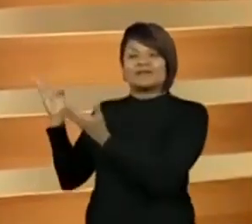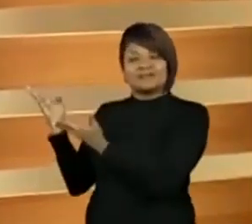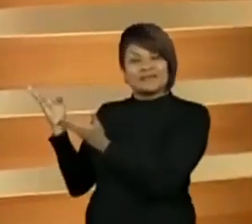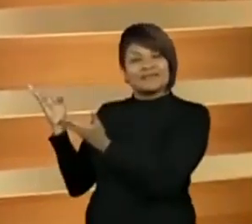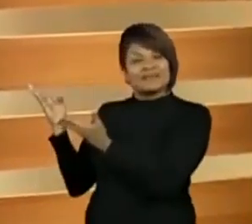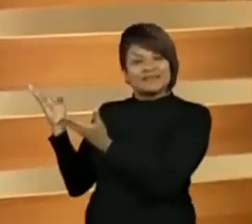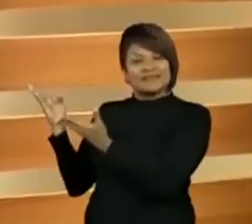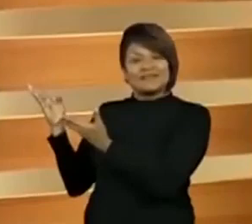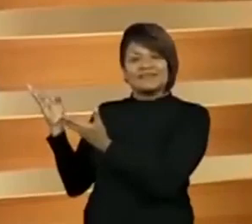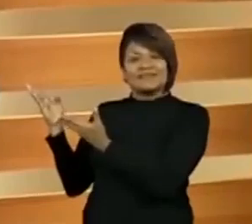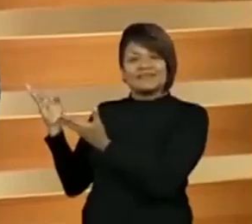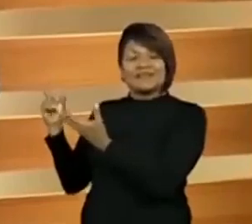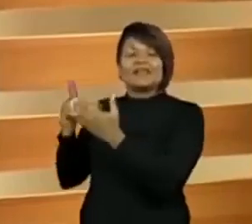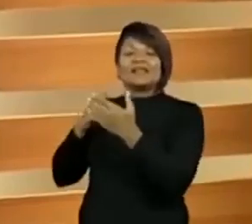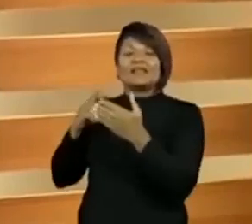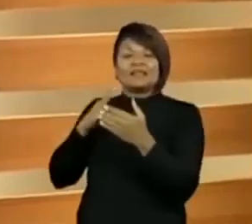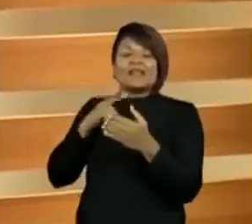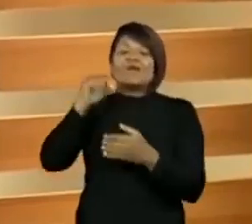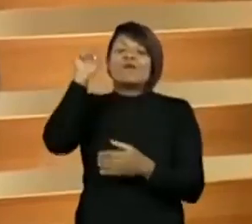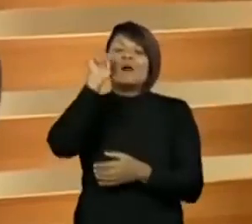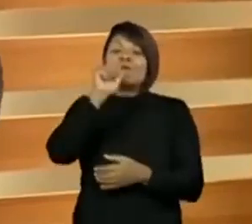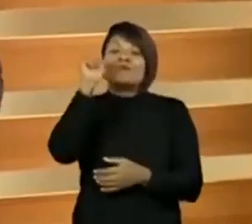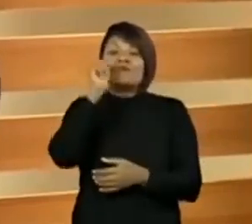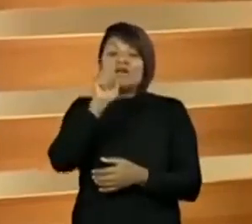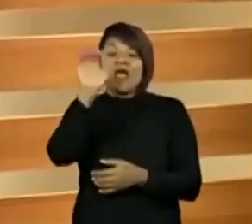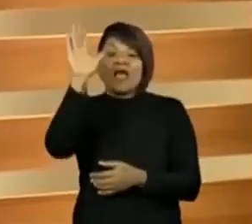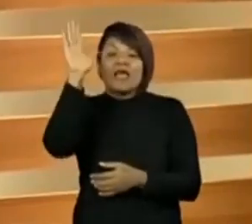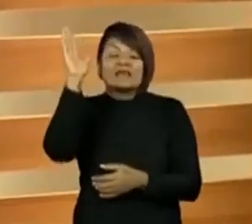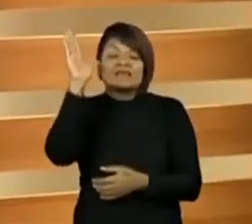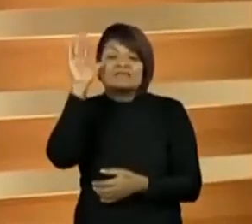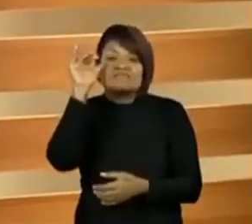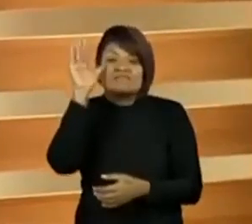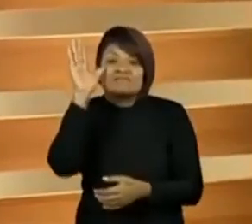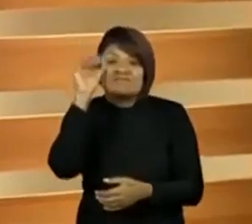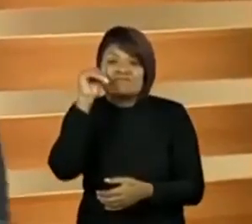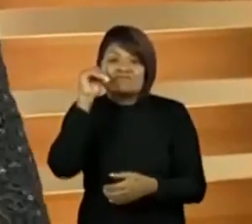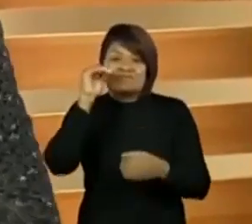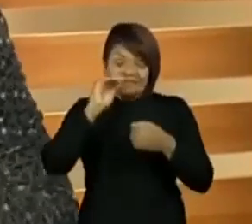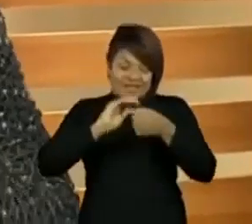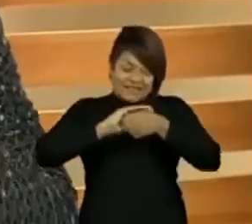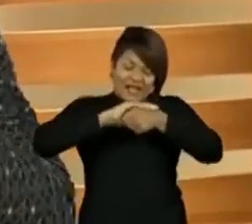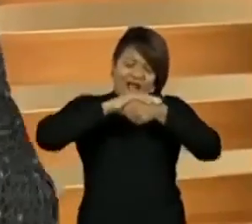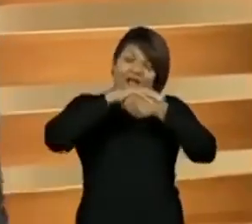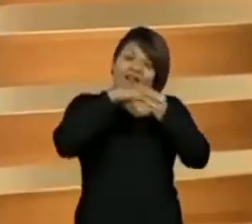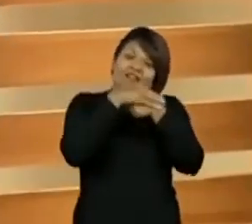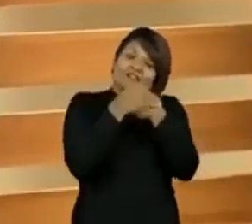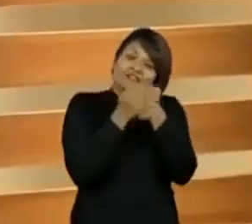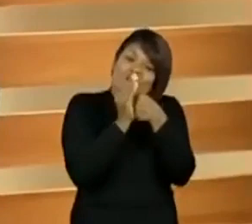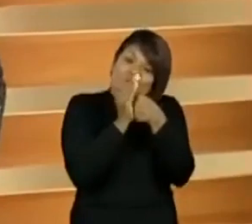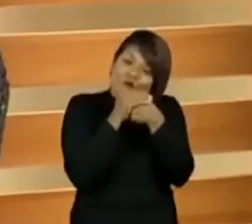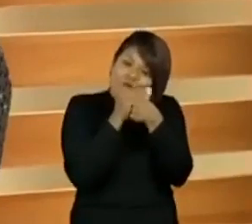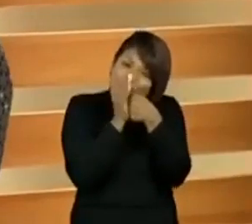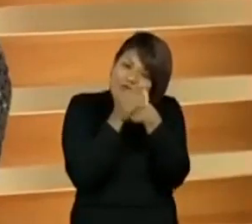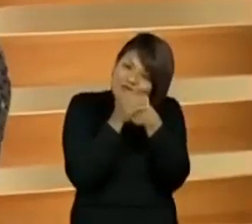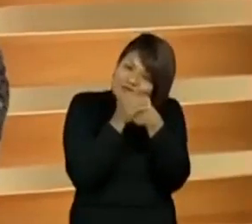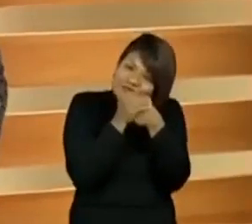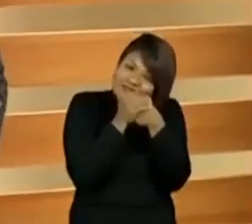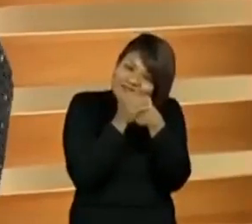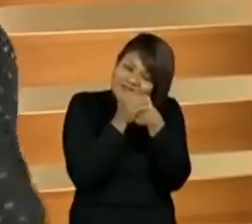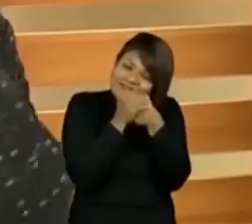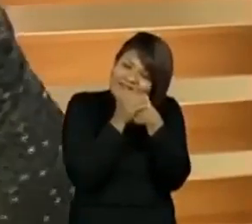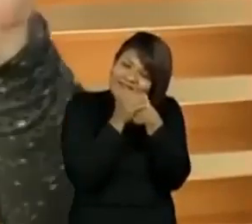através da astúcia de uma mulher e da grande concha, que as